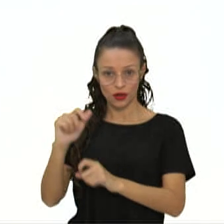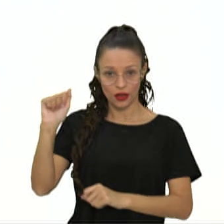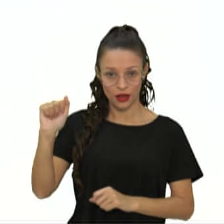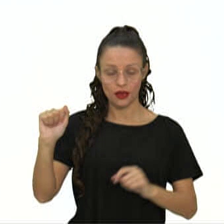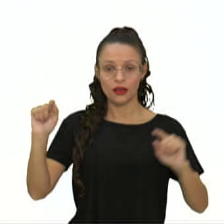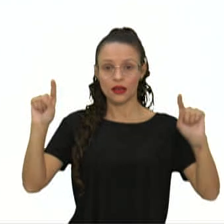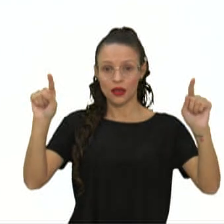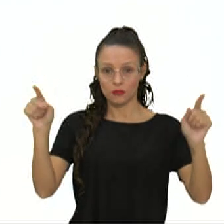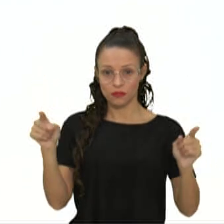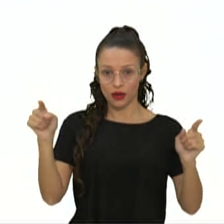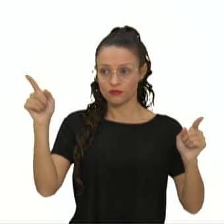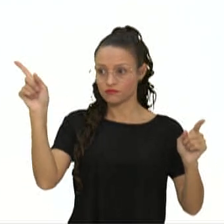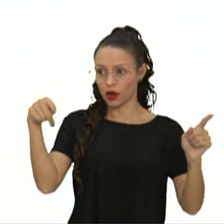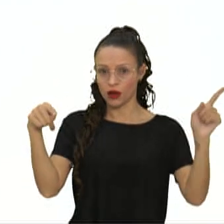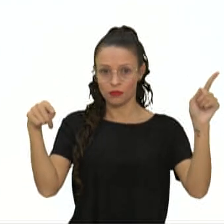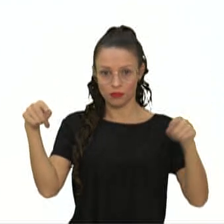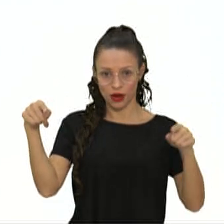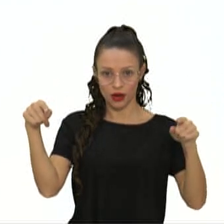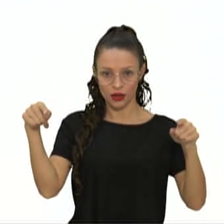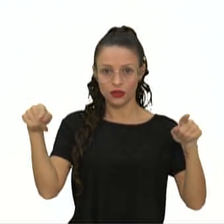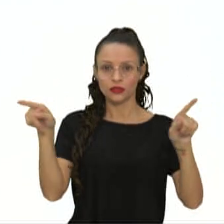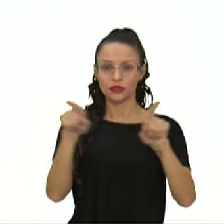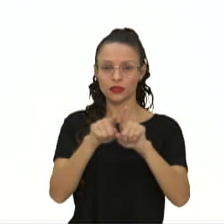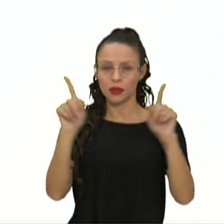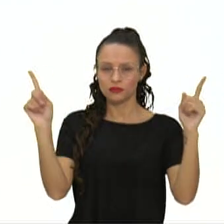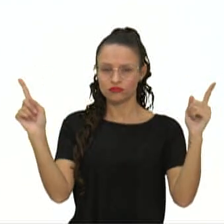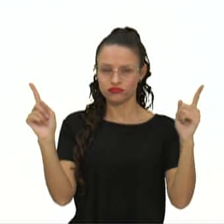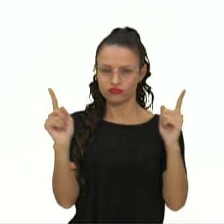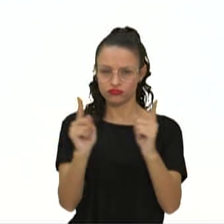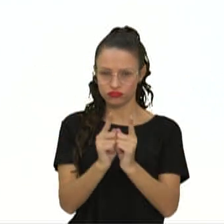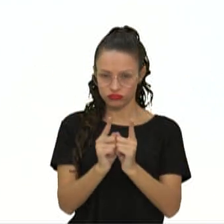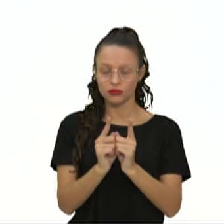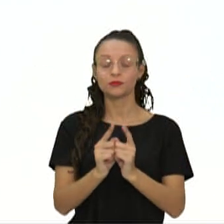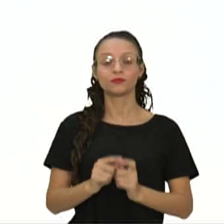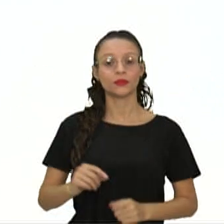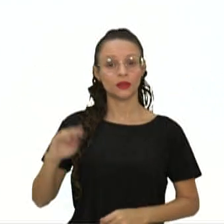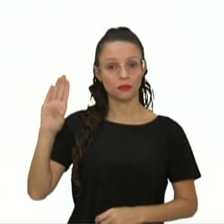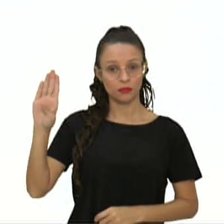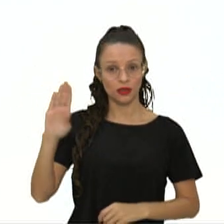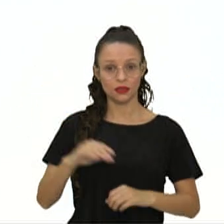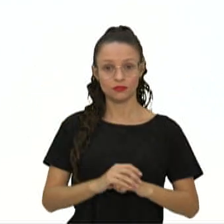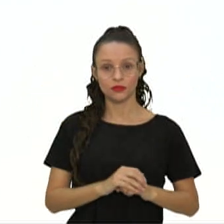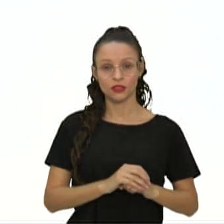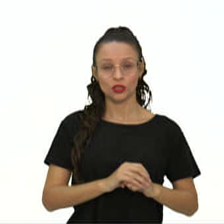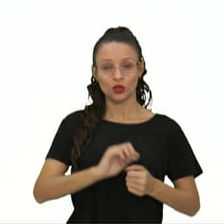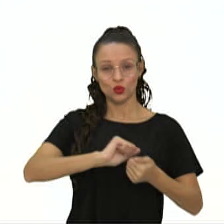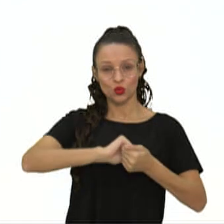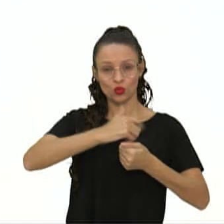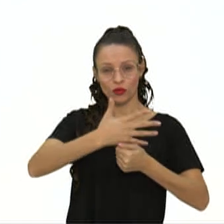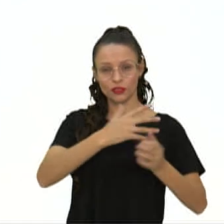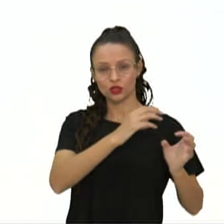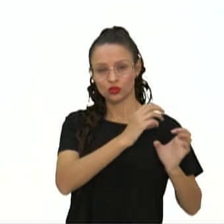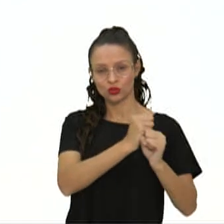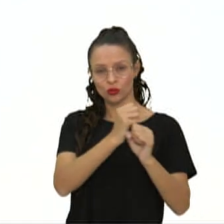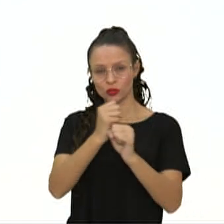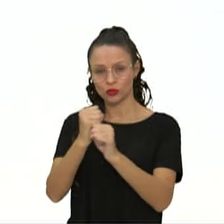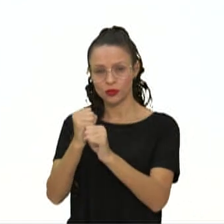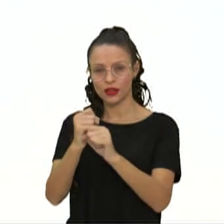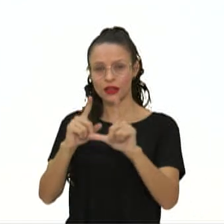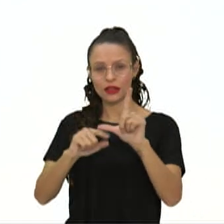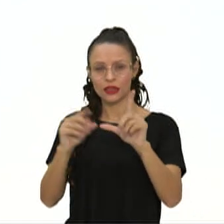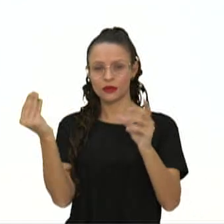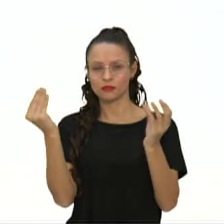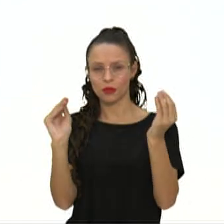parênteses usando a regra de sinais e reduzir os termos semelhantes. Letra B. Somar todos os coeficientes, juntar todas as letras e